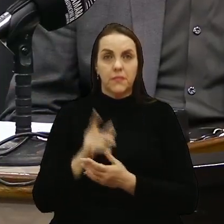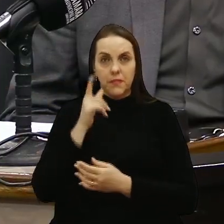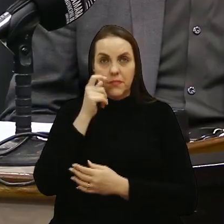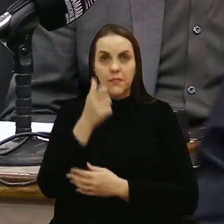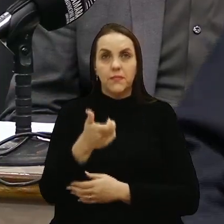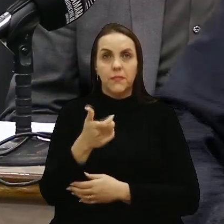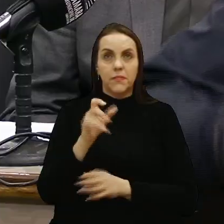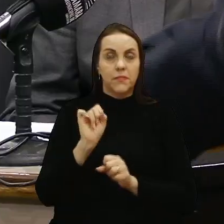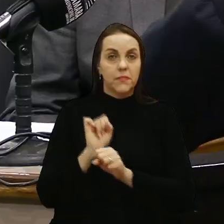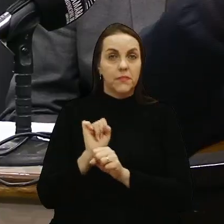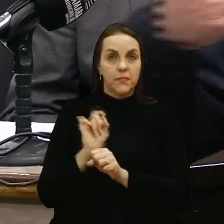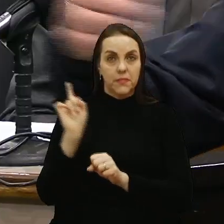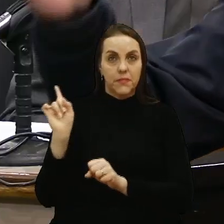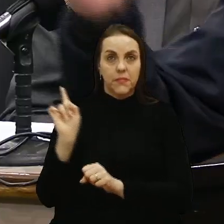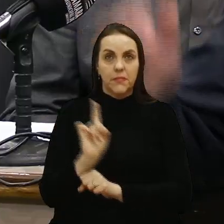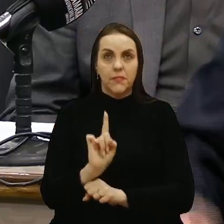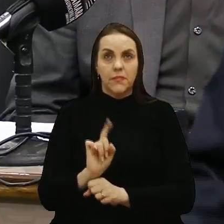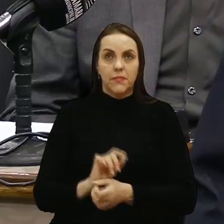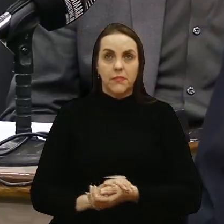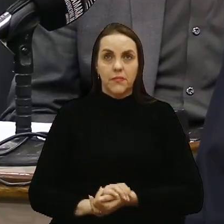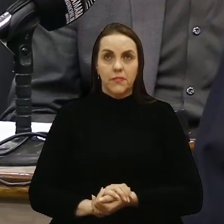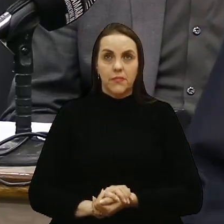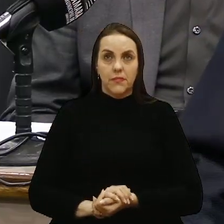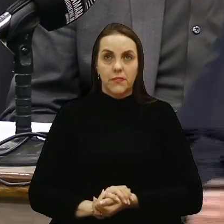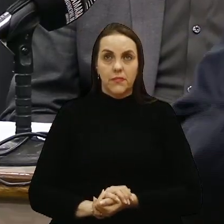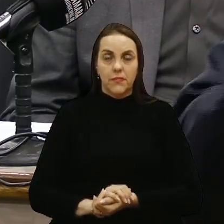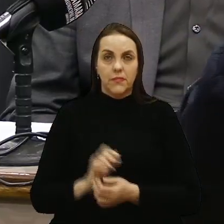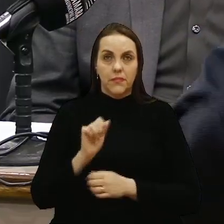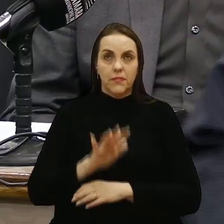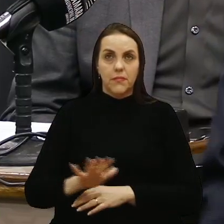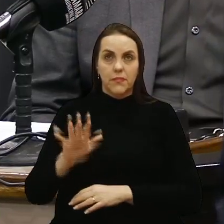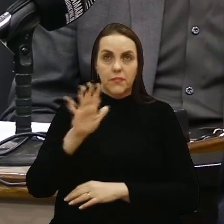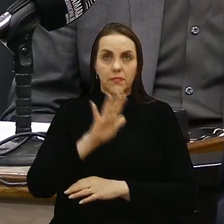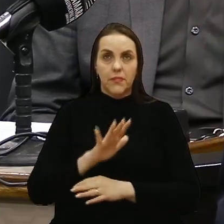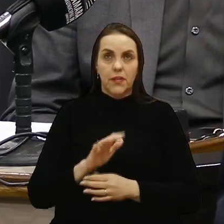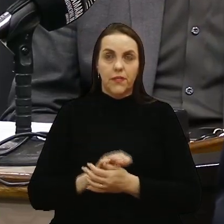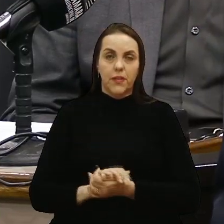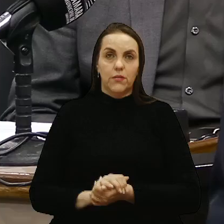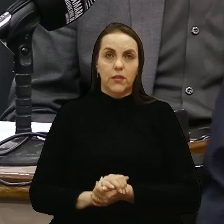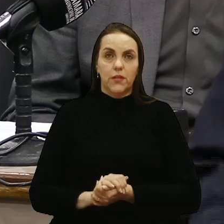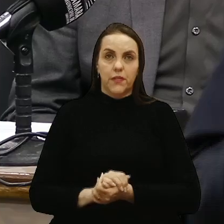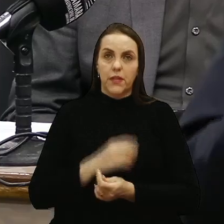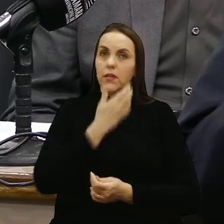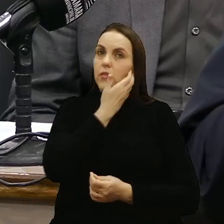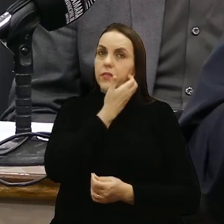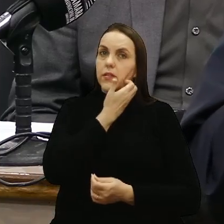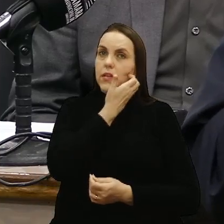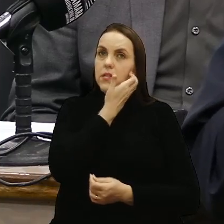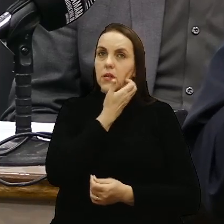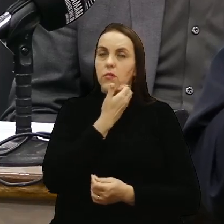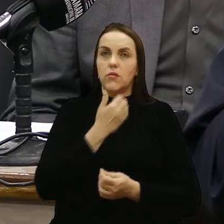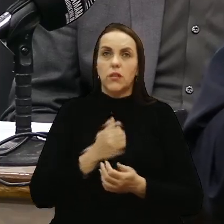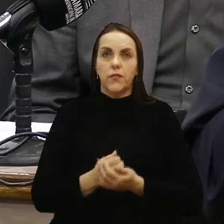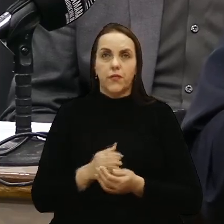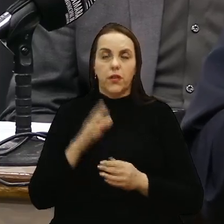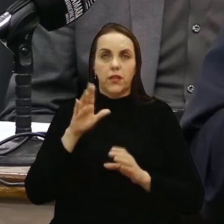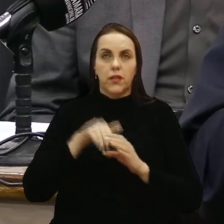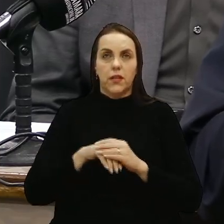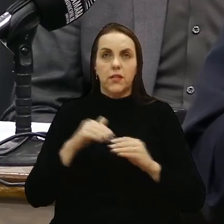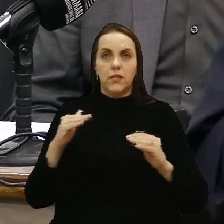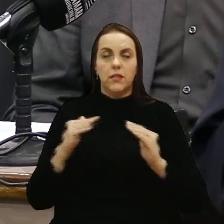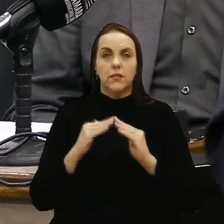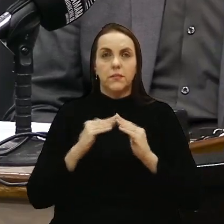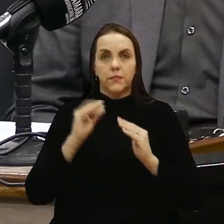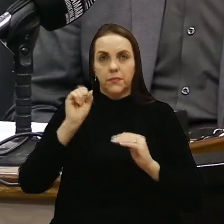aqui esperando ele, e assim também, de forma geral, com todo o público, através desses canais de comunicação. Votarei favorável, sim, já que